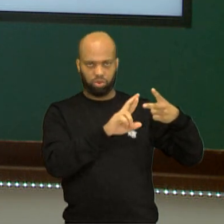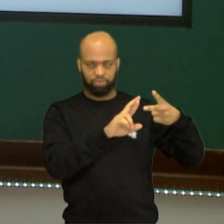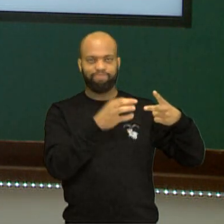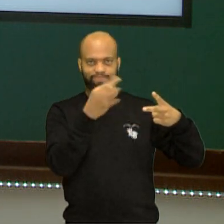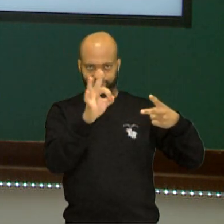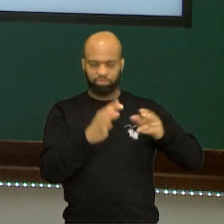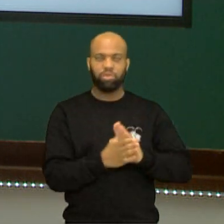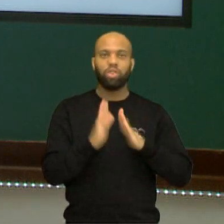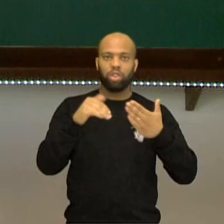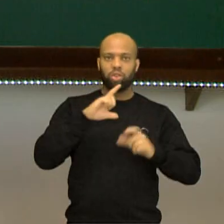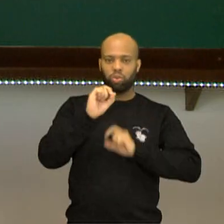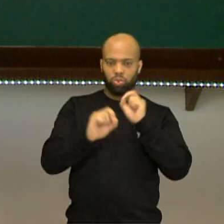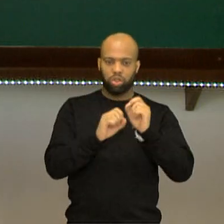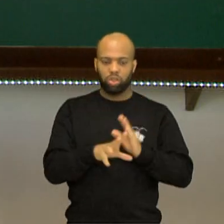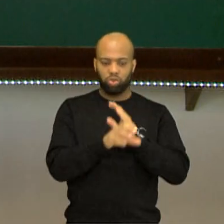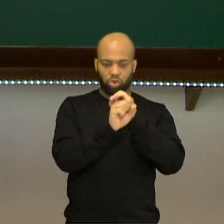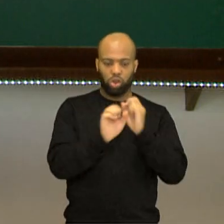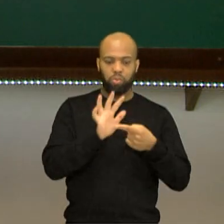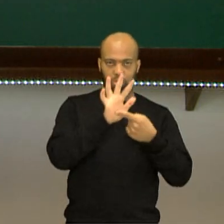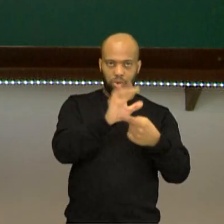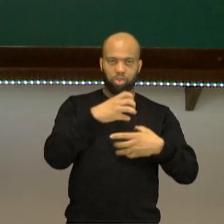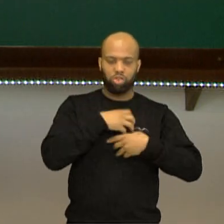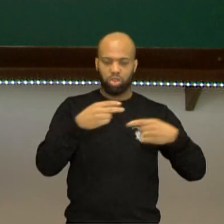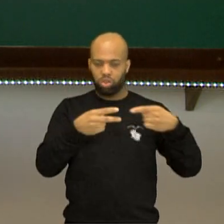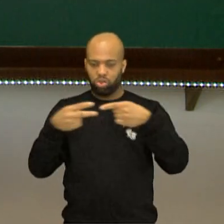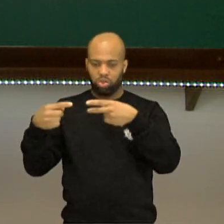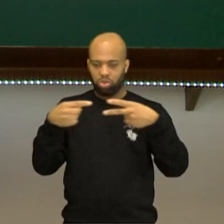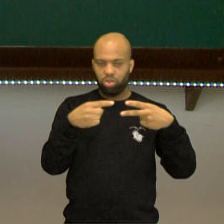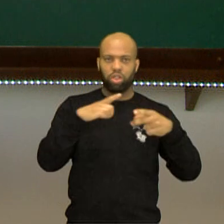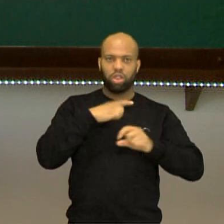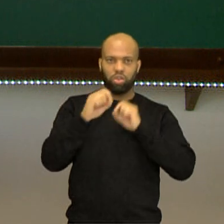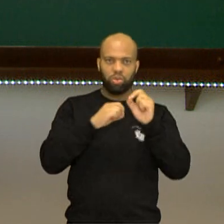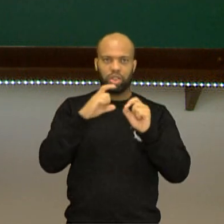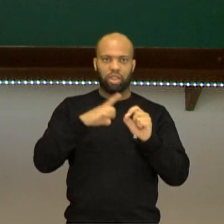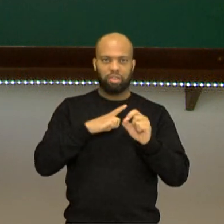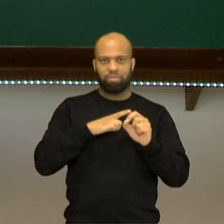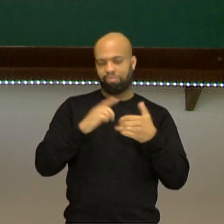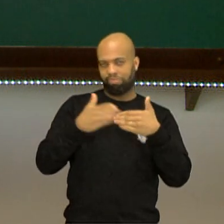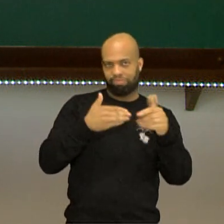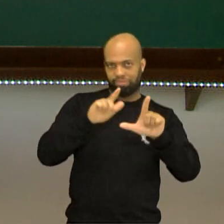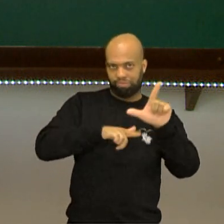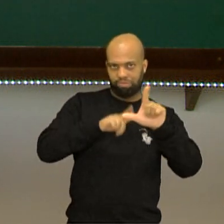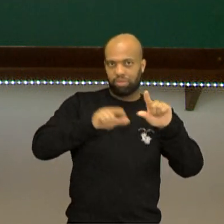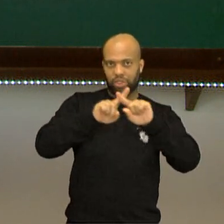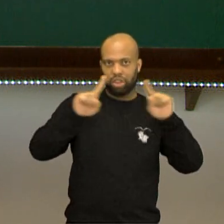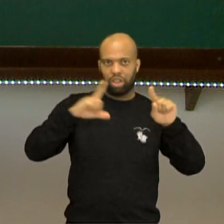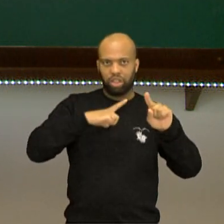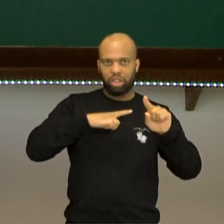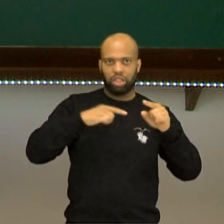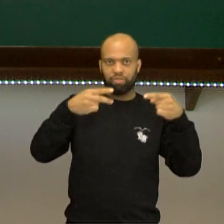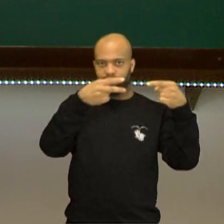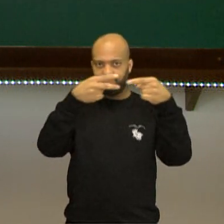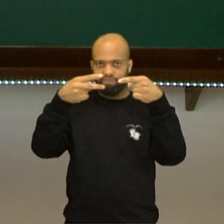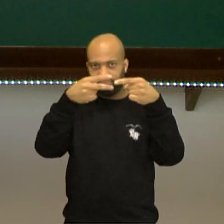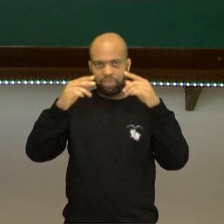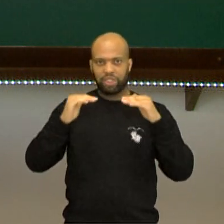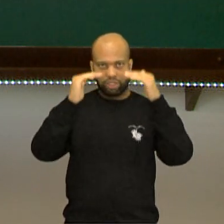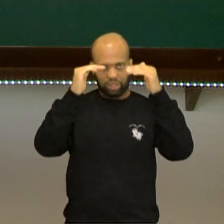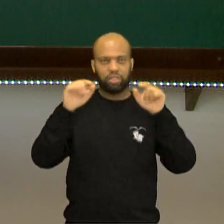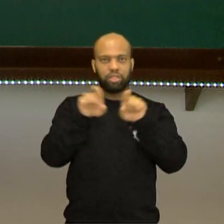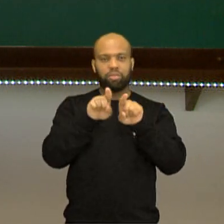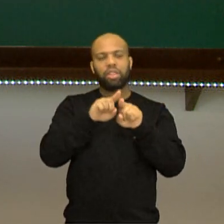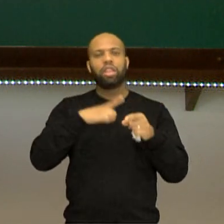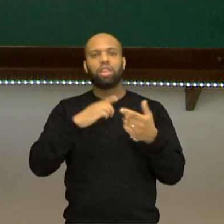seja, grandezas vetoriais, elas têm que ter, normalmente, a setinha em cima, que é essa nomenclatura. Ou alguns livros, por exemplo, trabalham